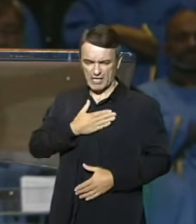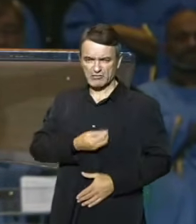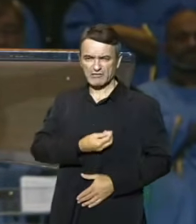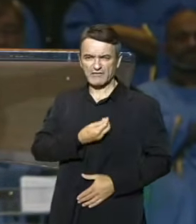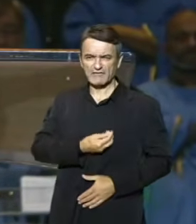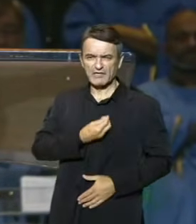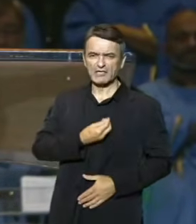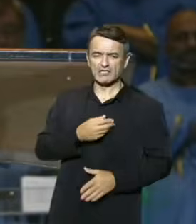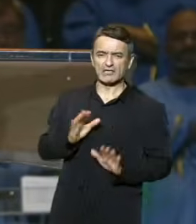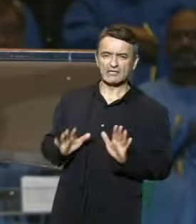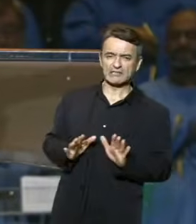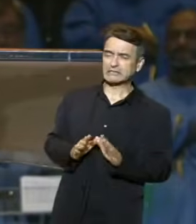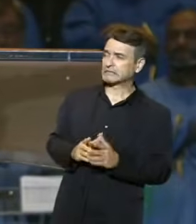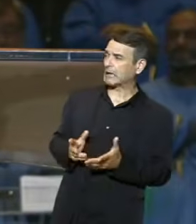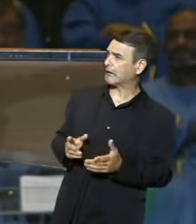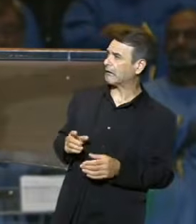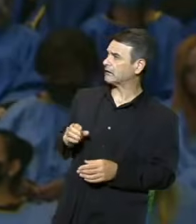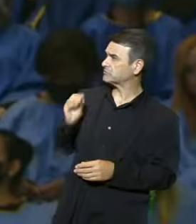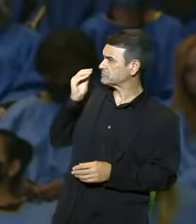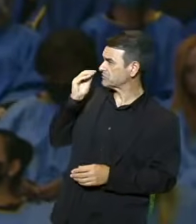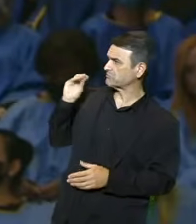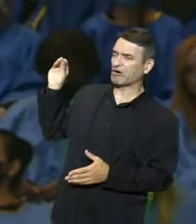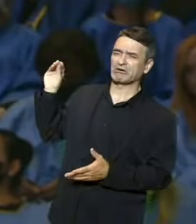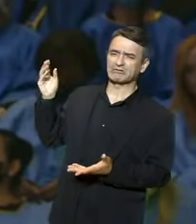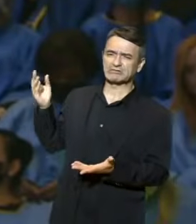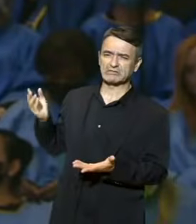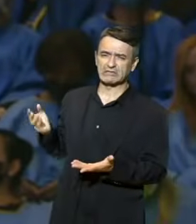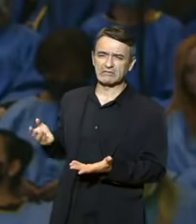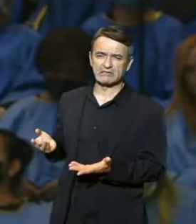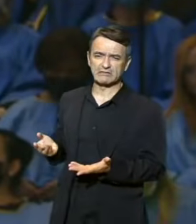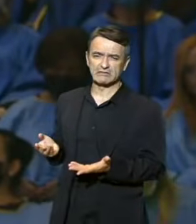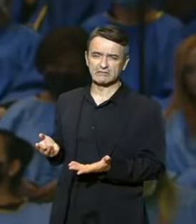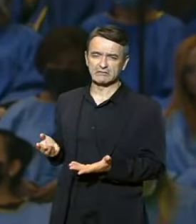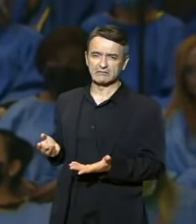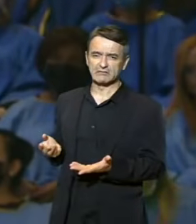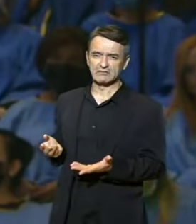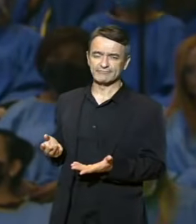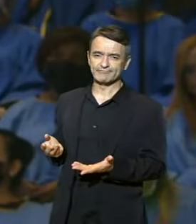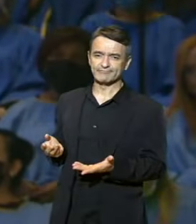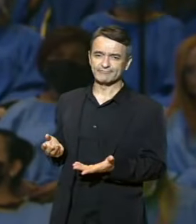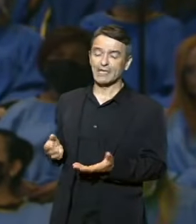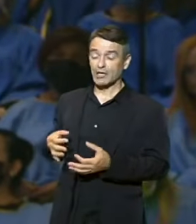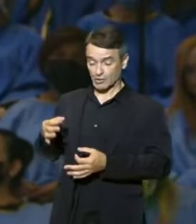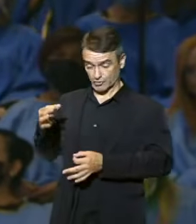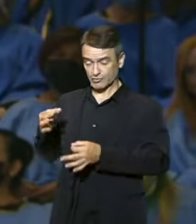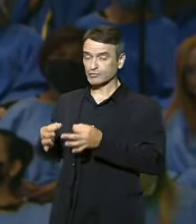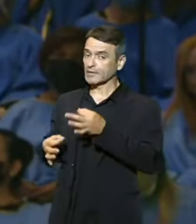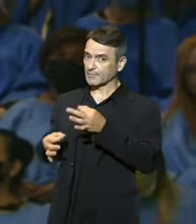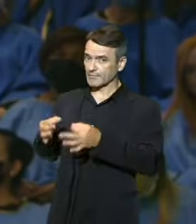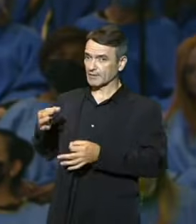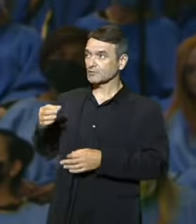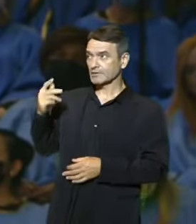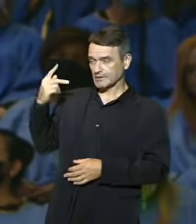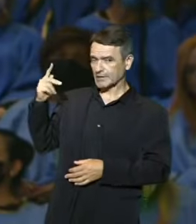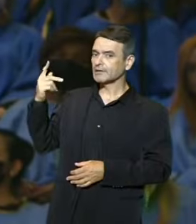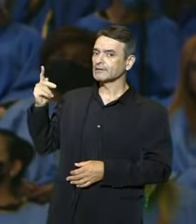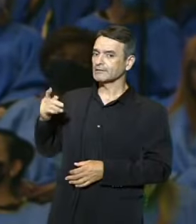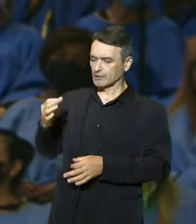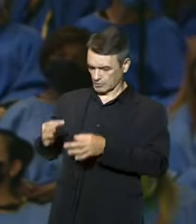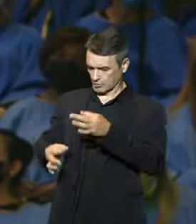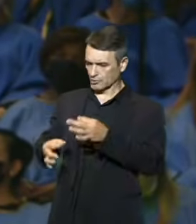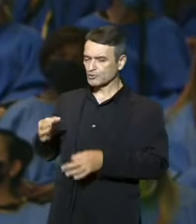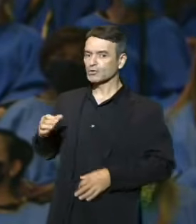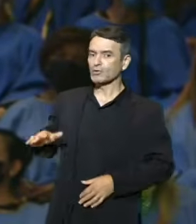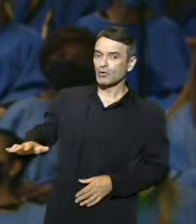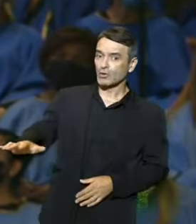a revolta para com Deus, também traz julgamento de Deus. E Deus julgou o seu